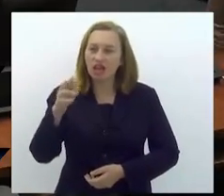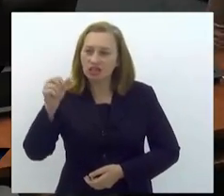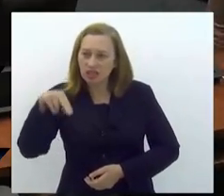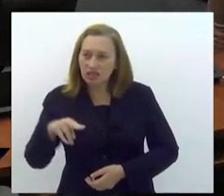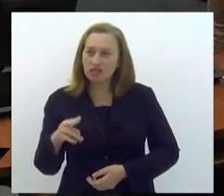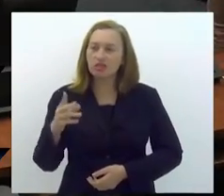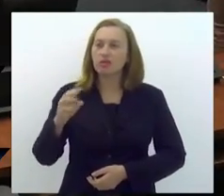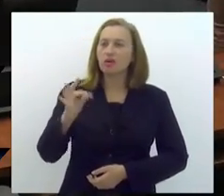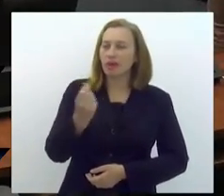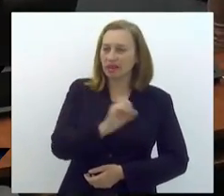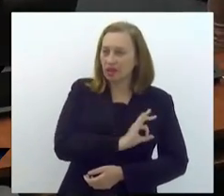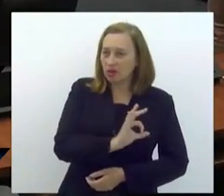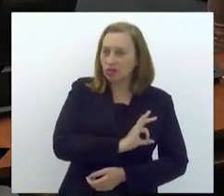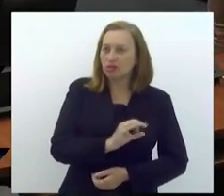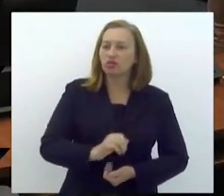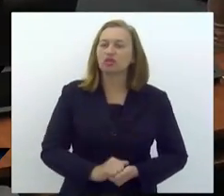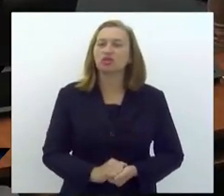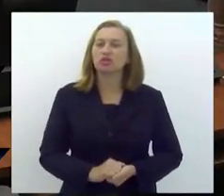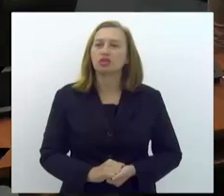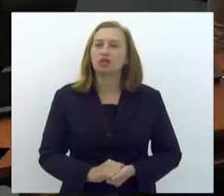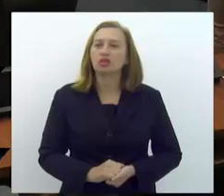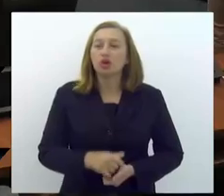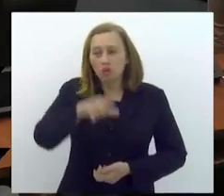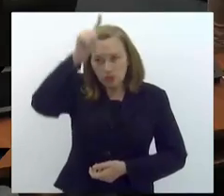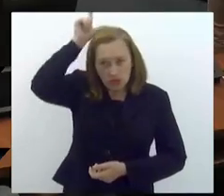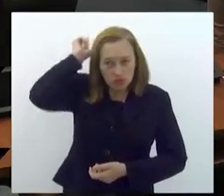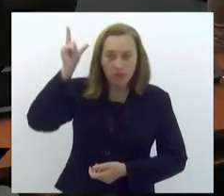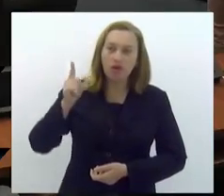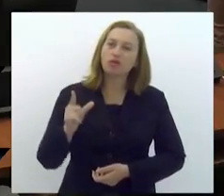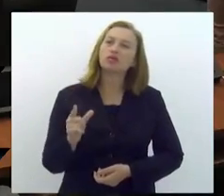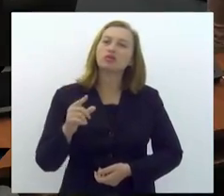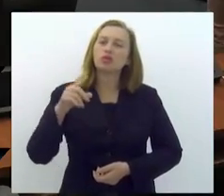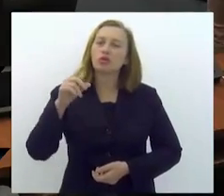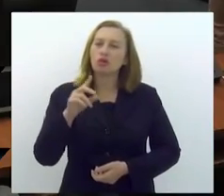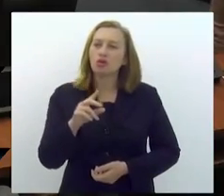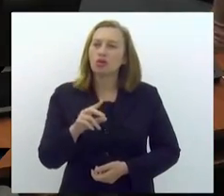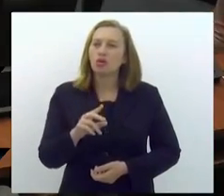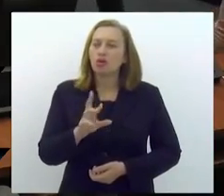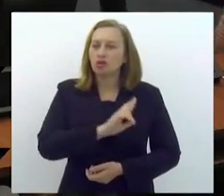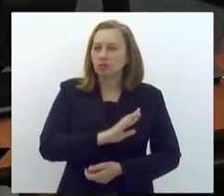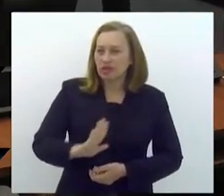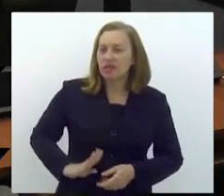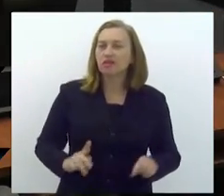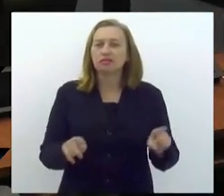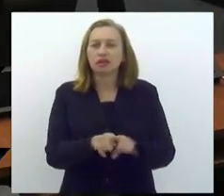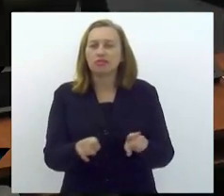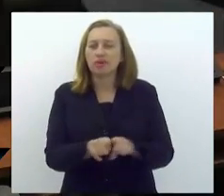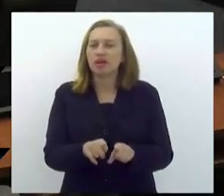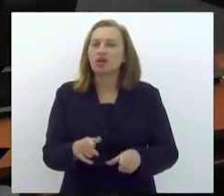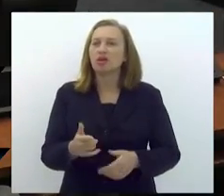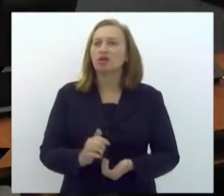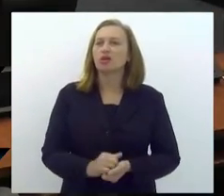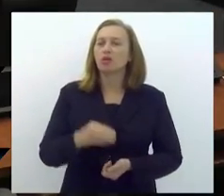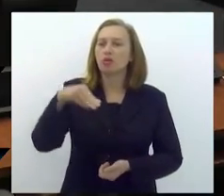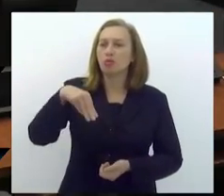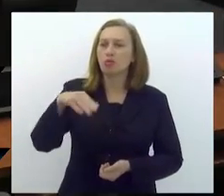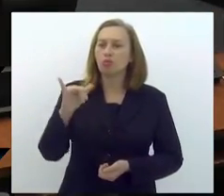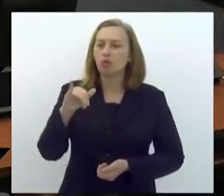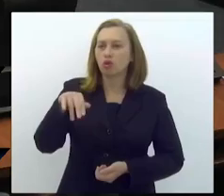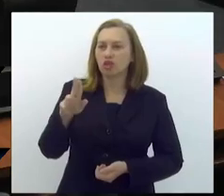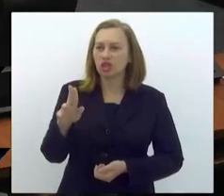Marta Rocha parcelar também por favor mas alguém munir